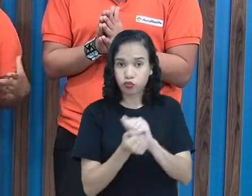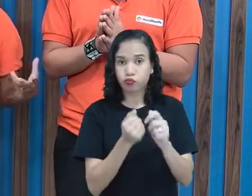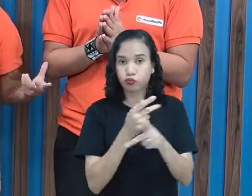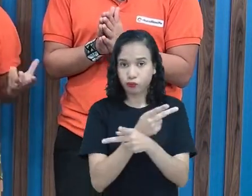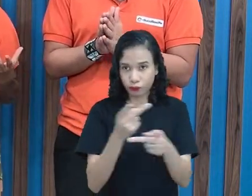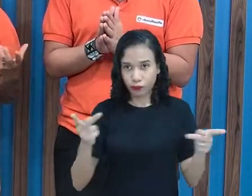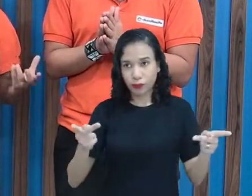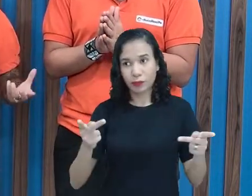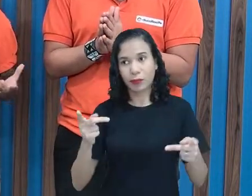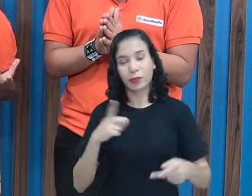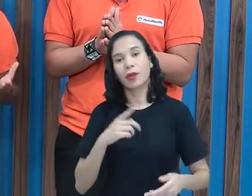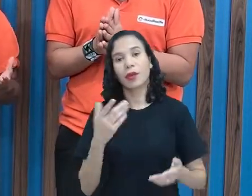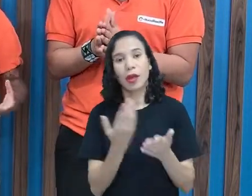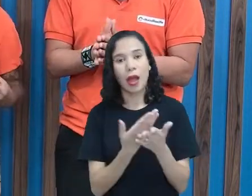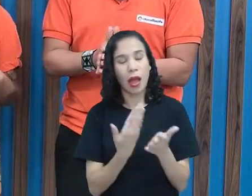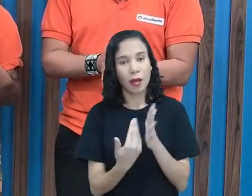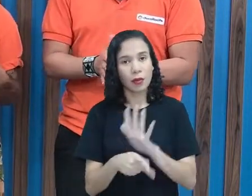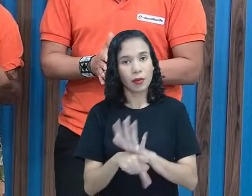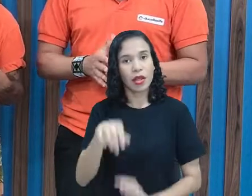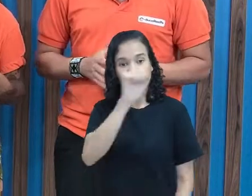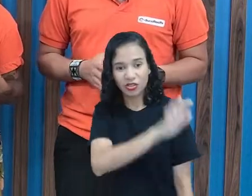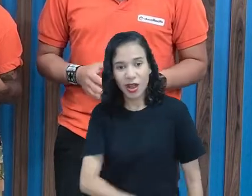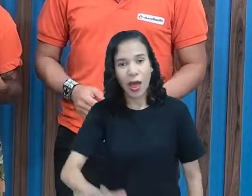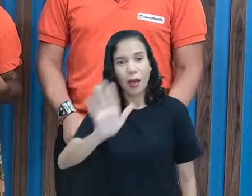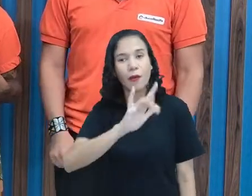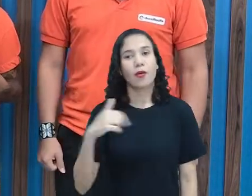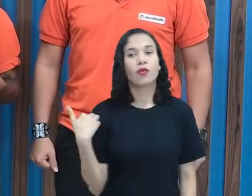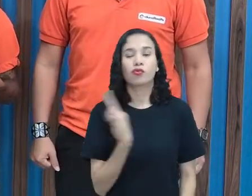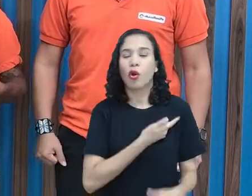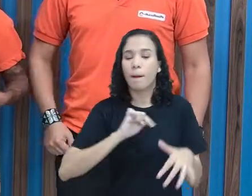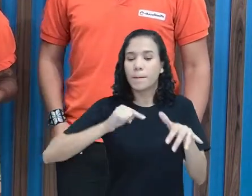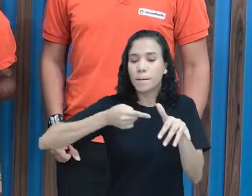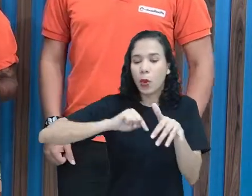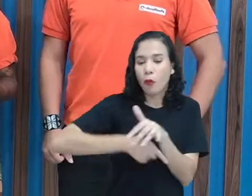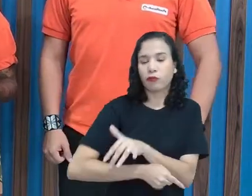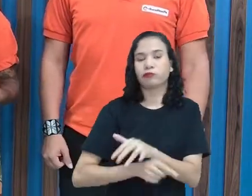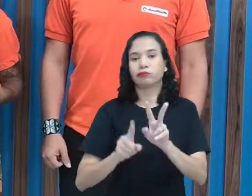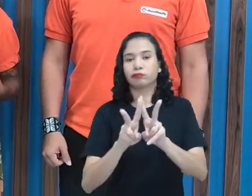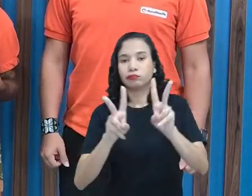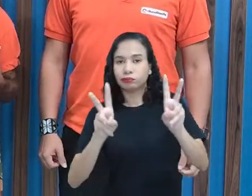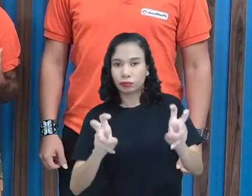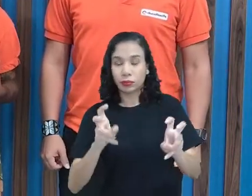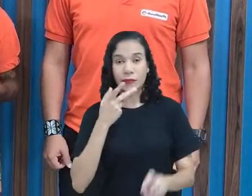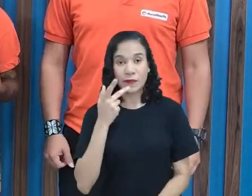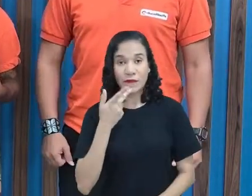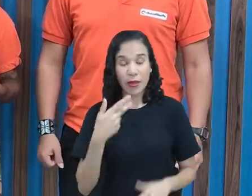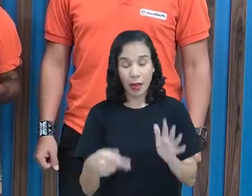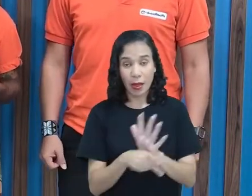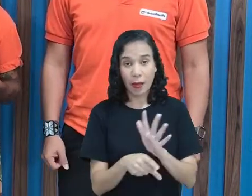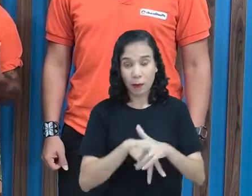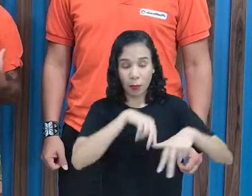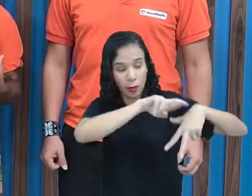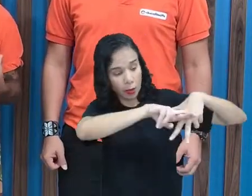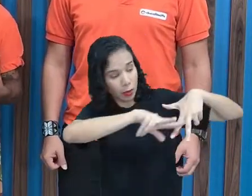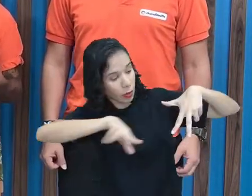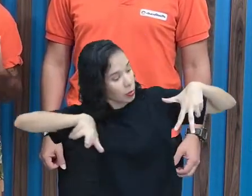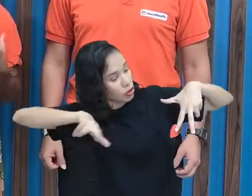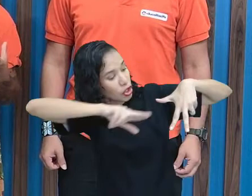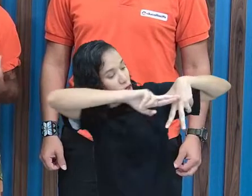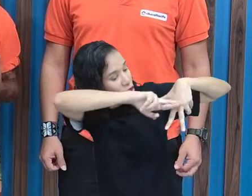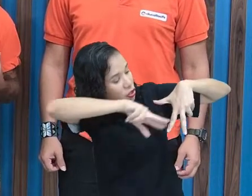magna ela é uma aula geral. E a gente vai aprofundando nesses temas, tá? Então, falar de identidade de gênero é falar que gênero